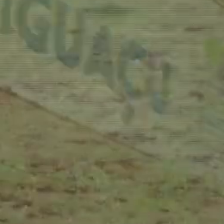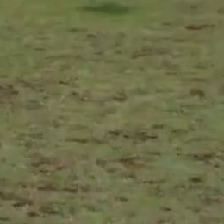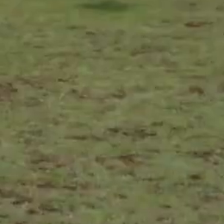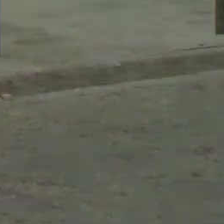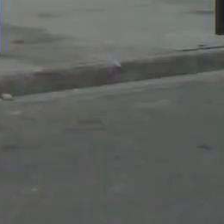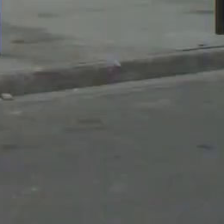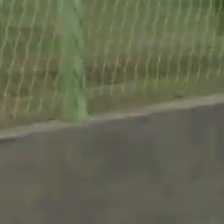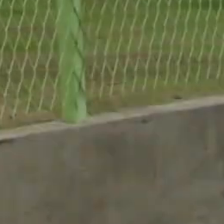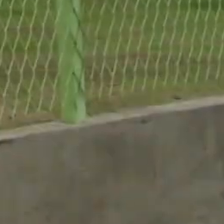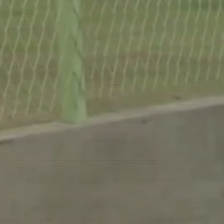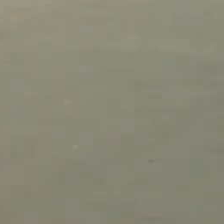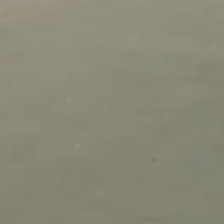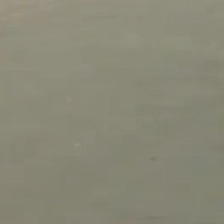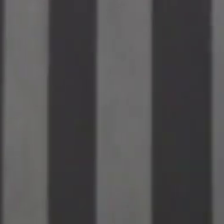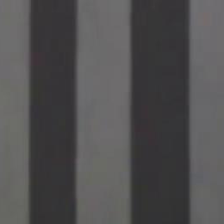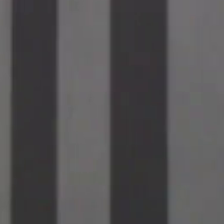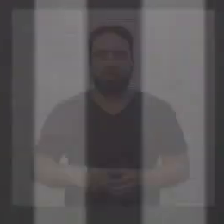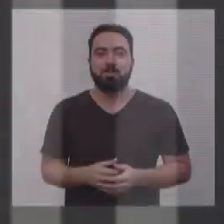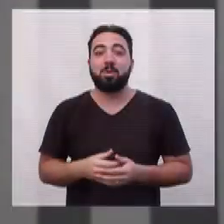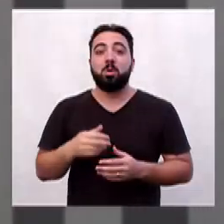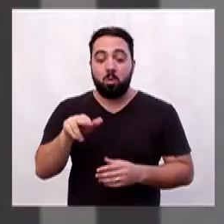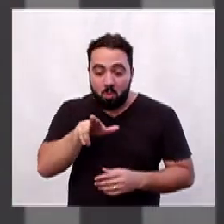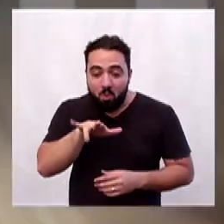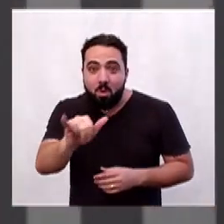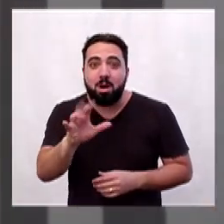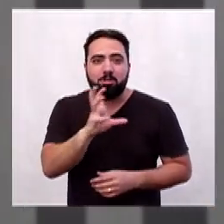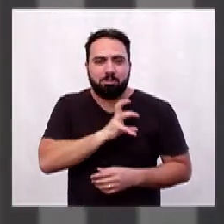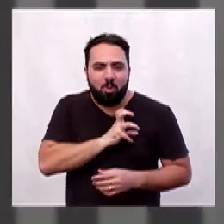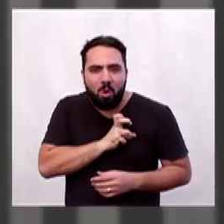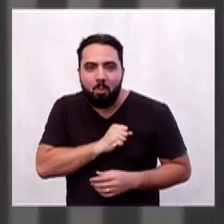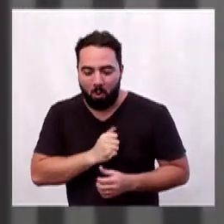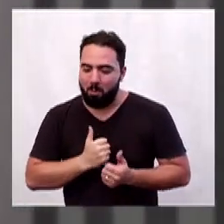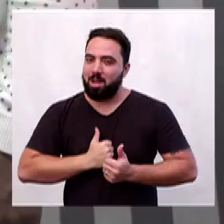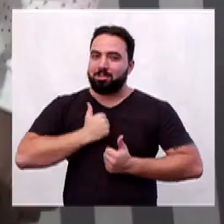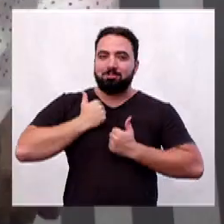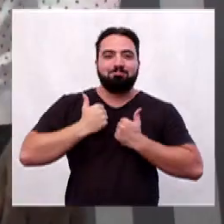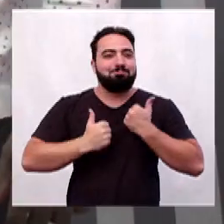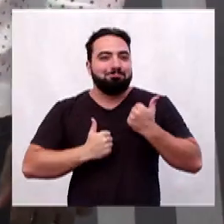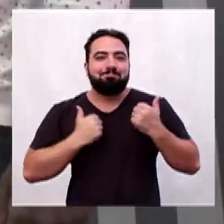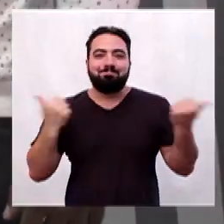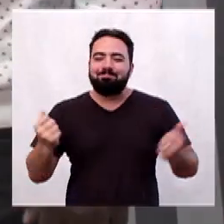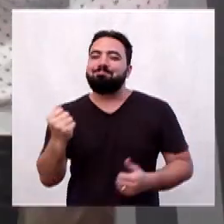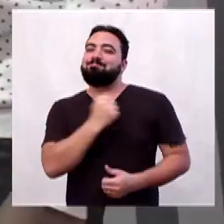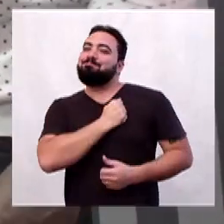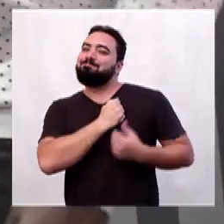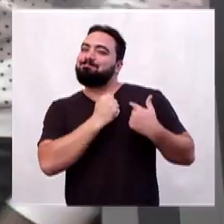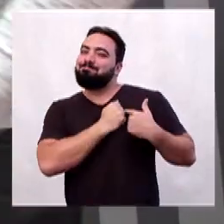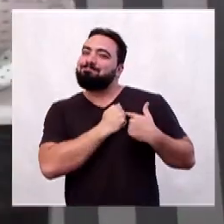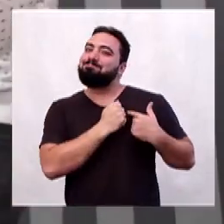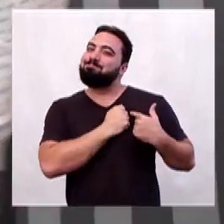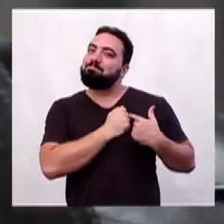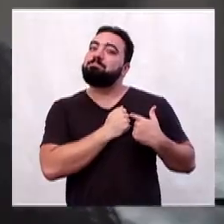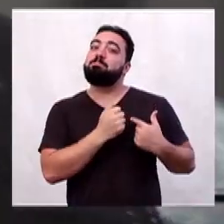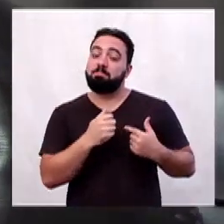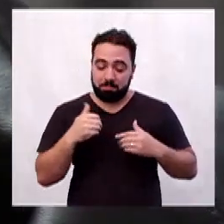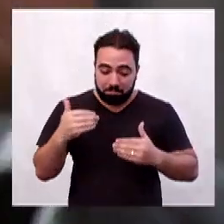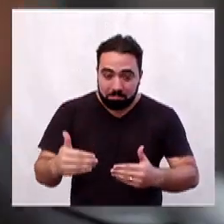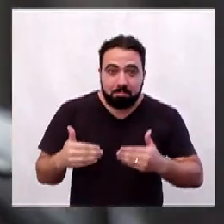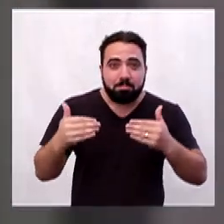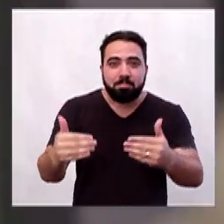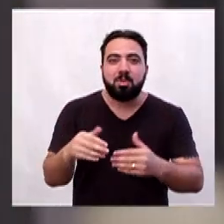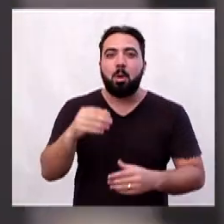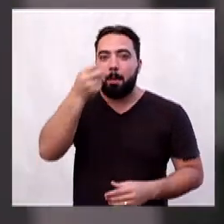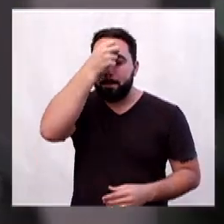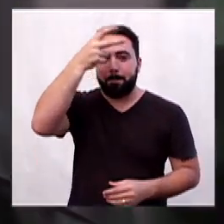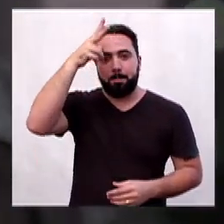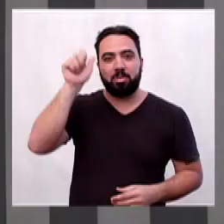com Burnier, o meu prefeito. Iguaçuano com amor bate no peito. Quero avançar com Burnier, o